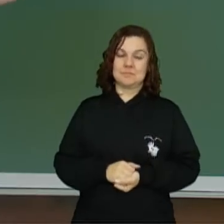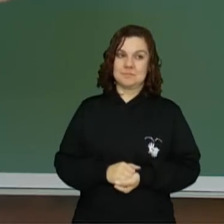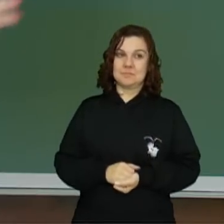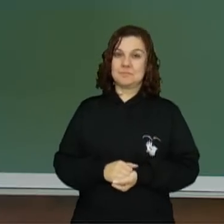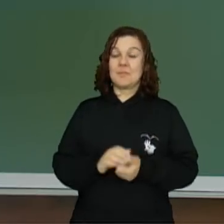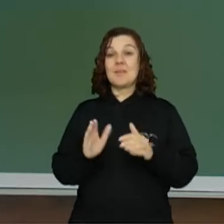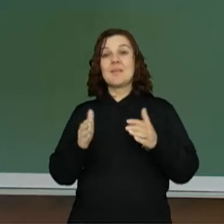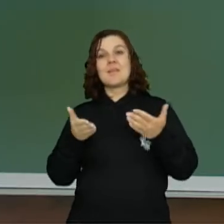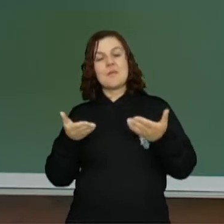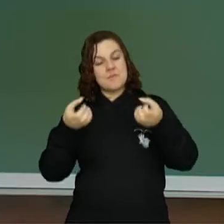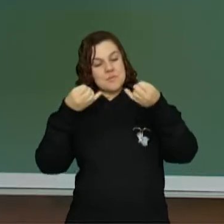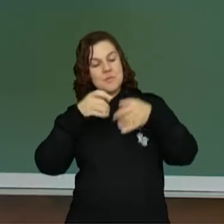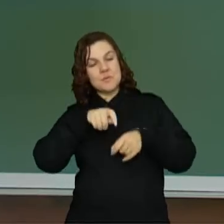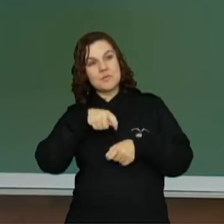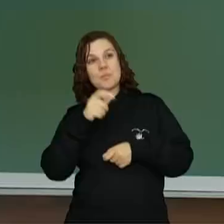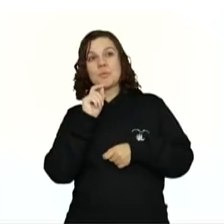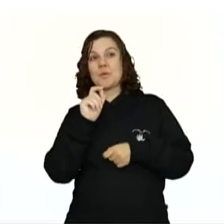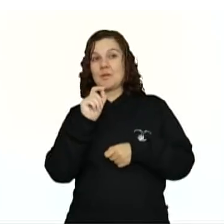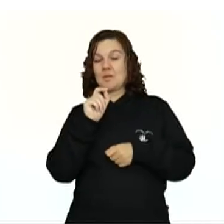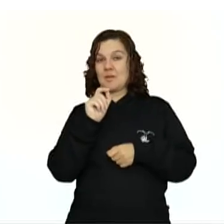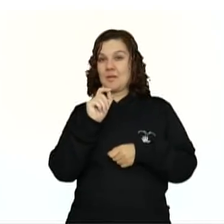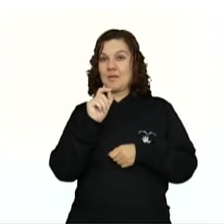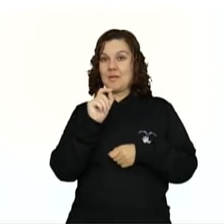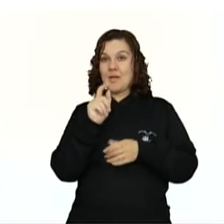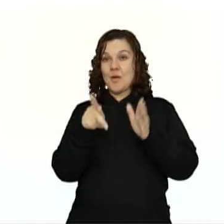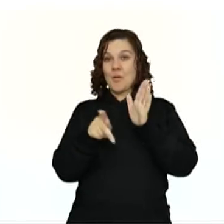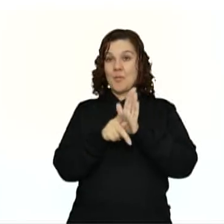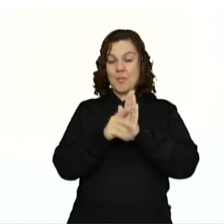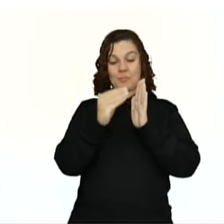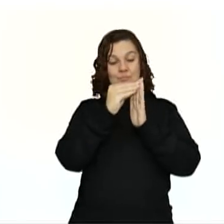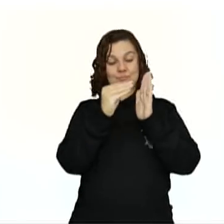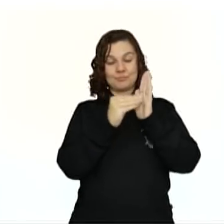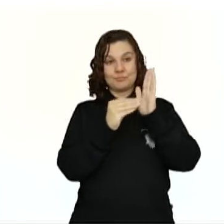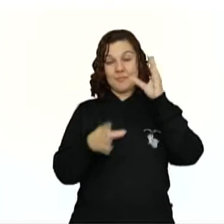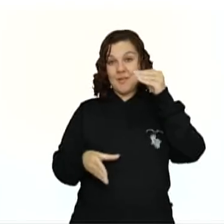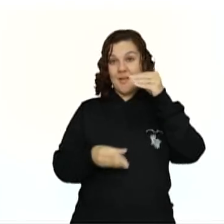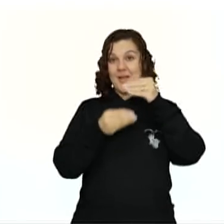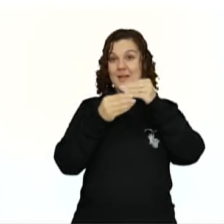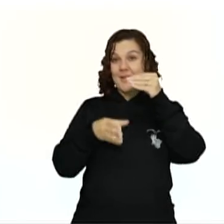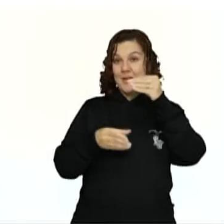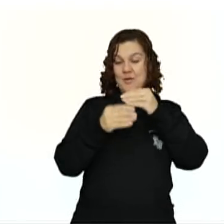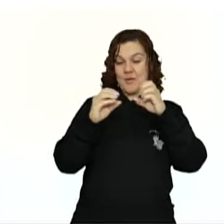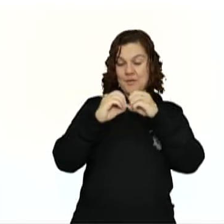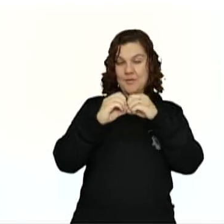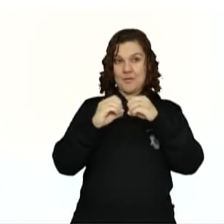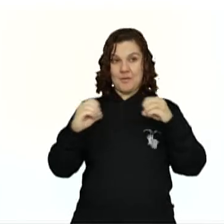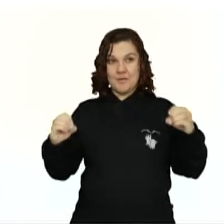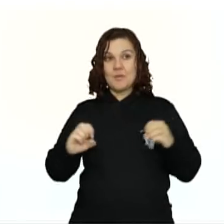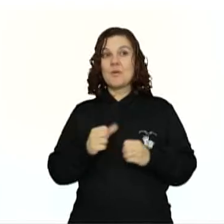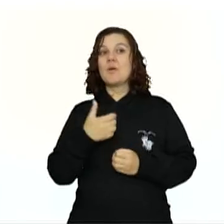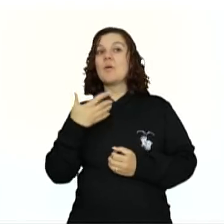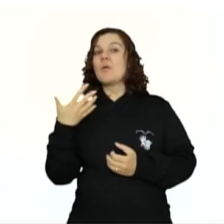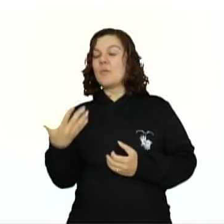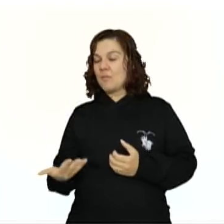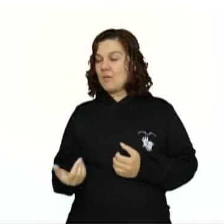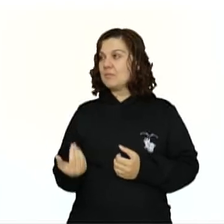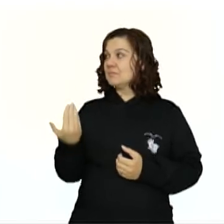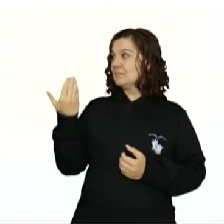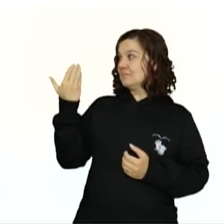de hoje. Falamos então sobre os termos acessórios da oração. Quais são